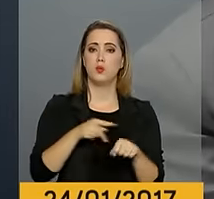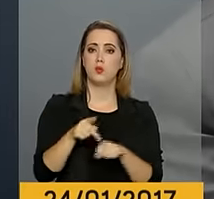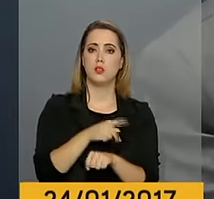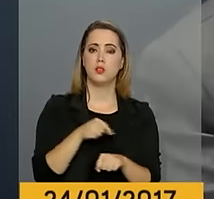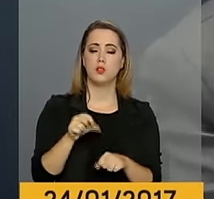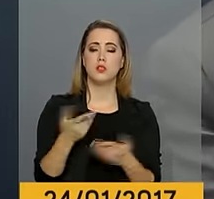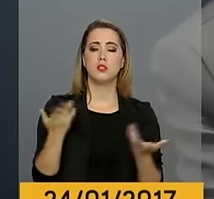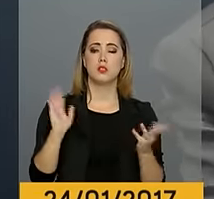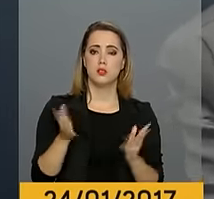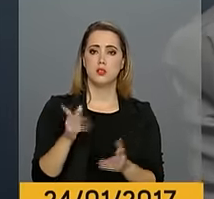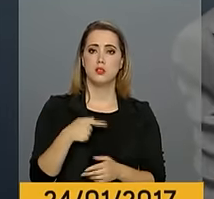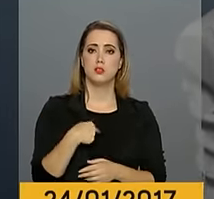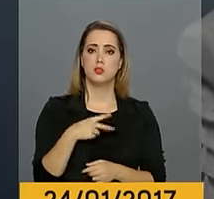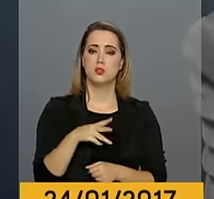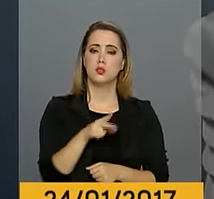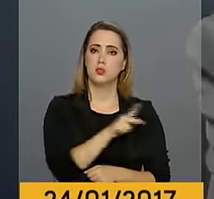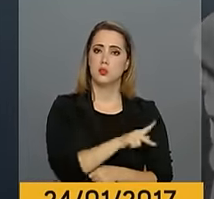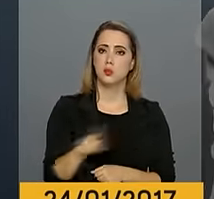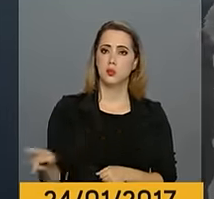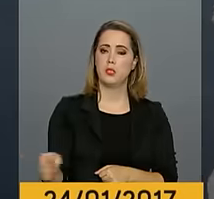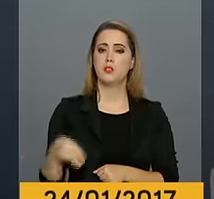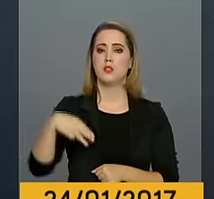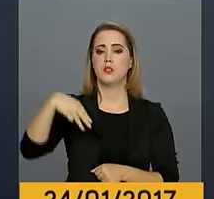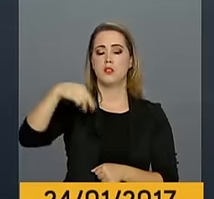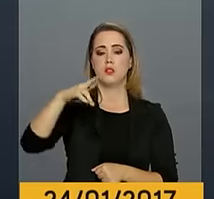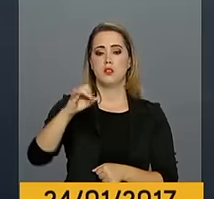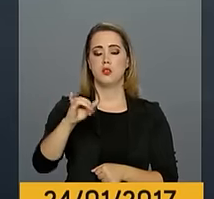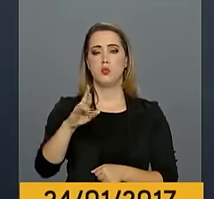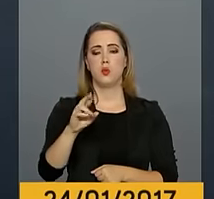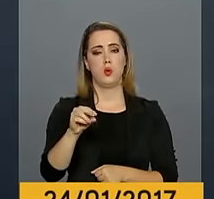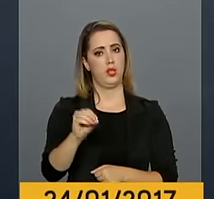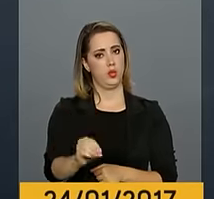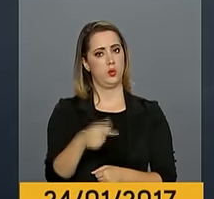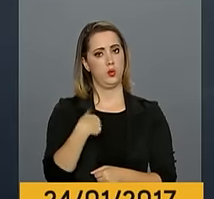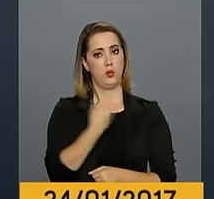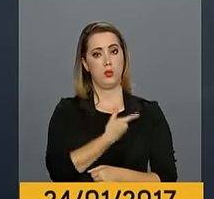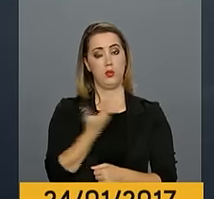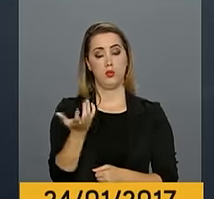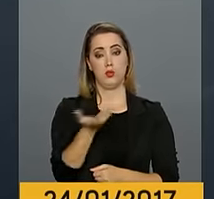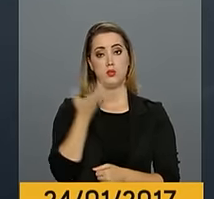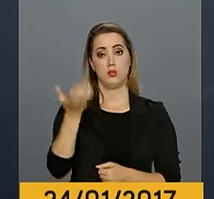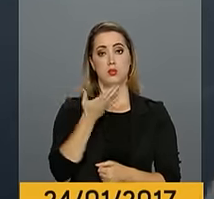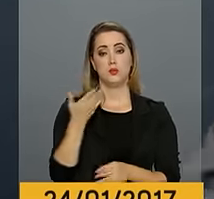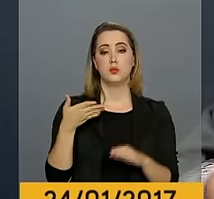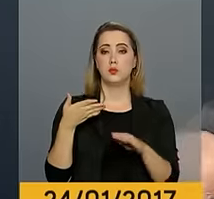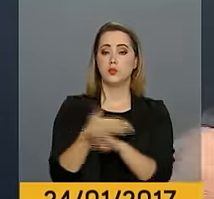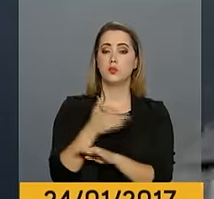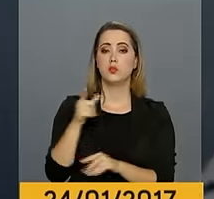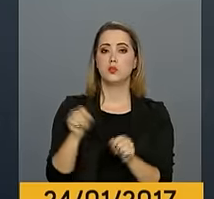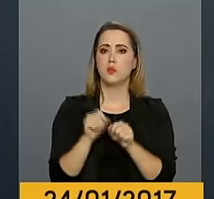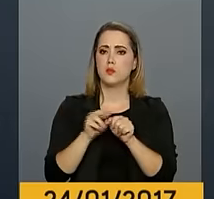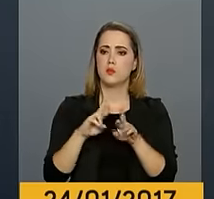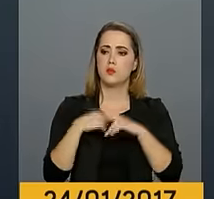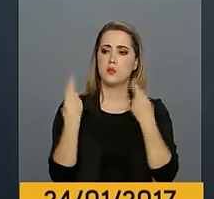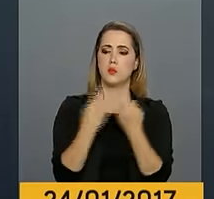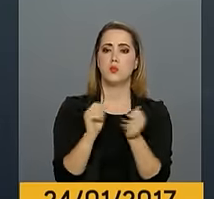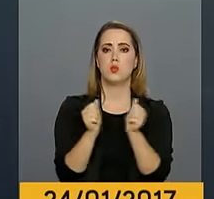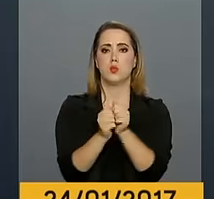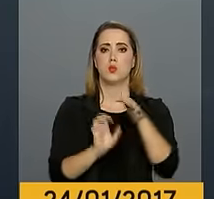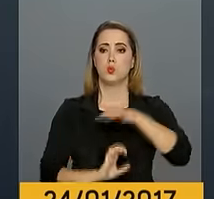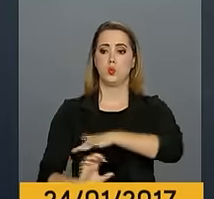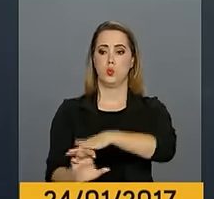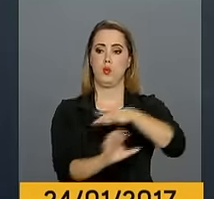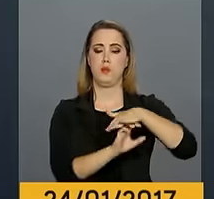presidente Moreno esteve comigo, não é? Nós queremos realizar, até por sugestão dele, uma grande reunião de empresários